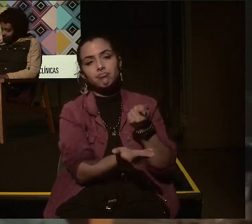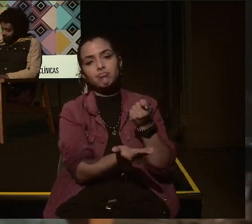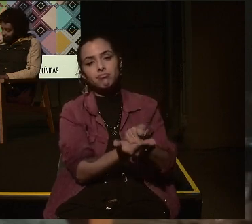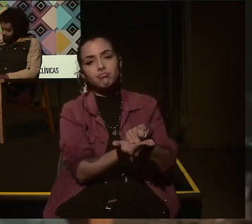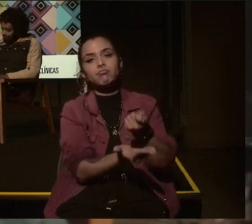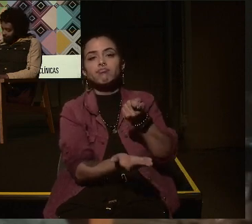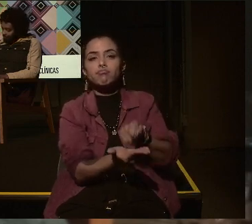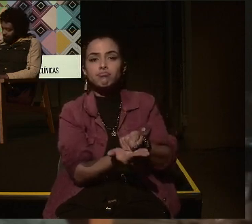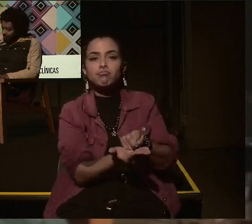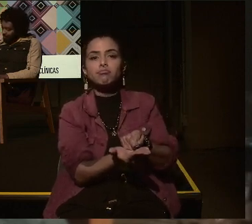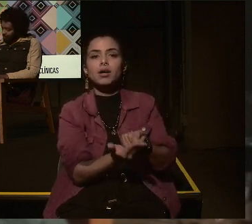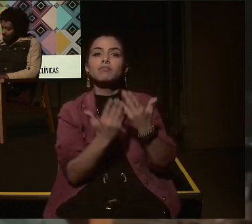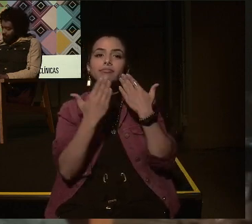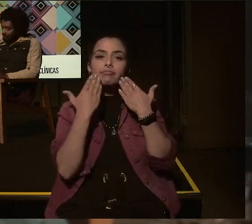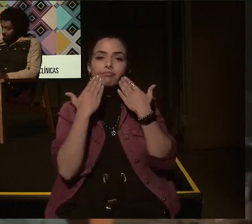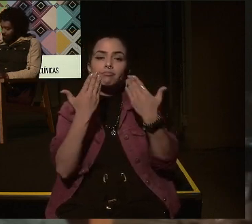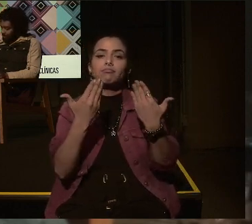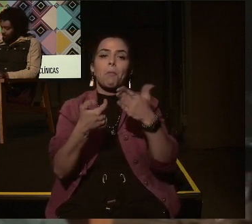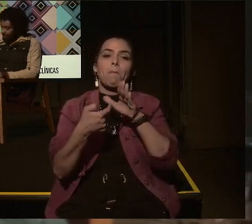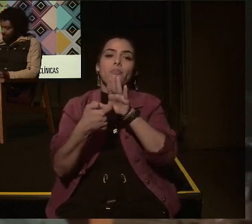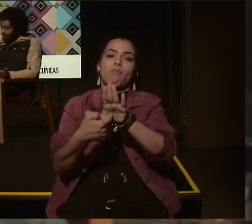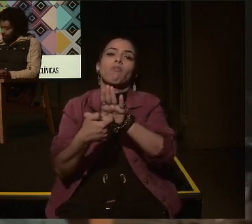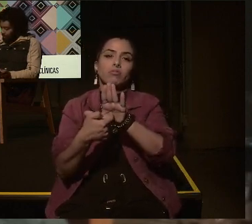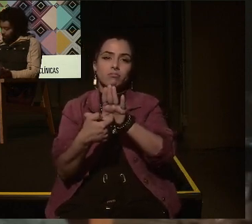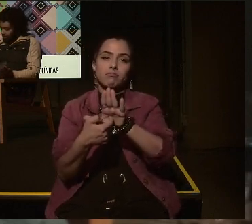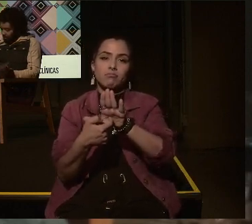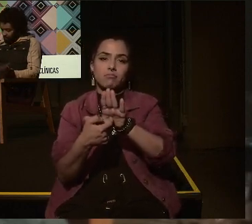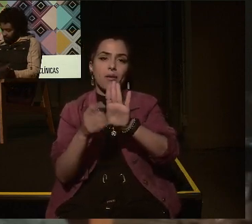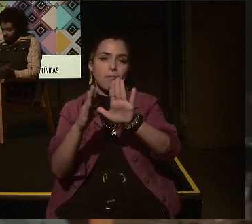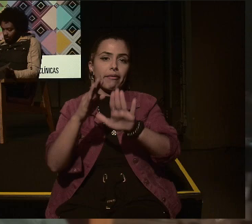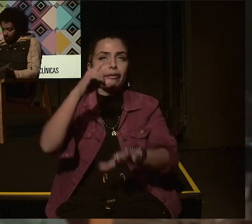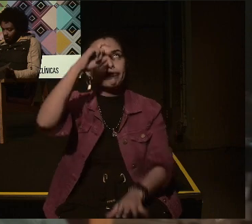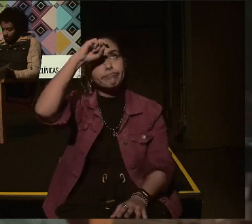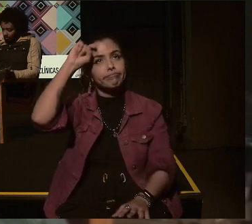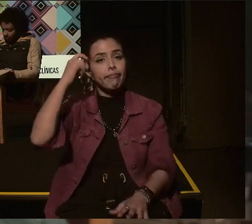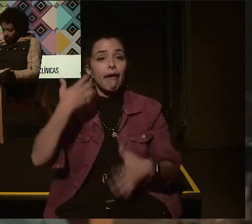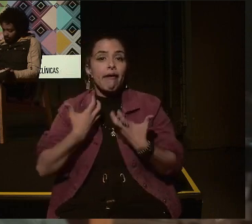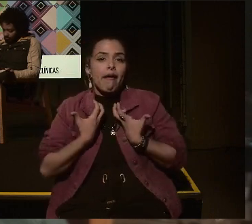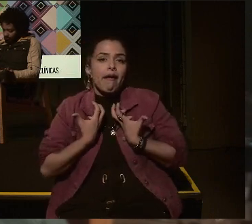numa oportunidade. O Krenak está cansado de dizer isso.